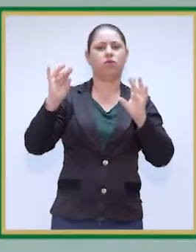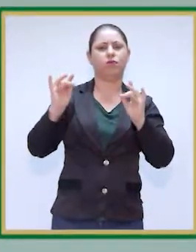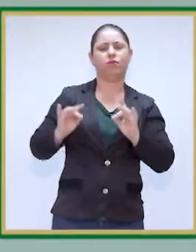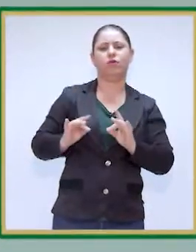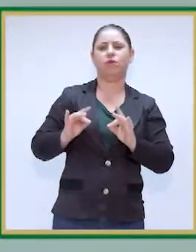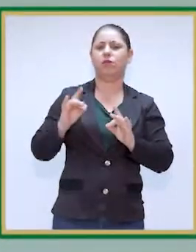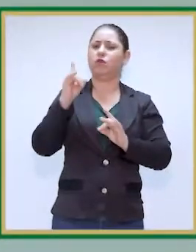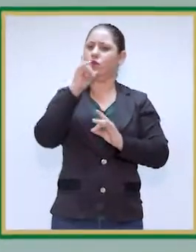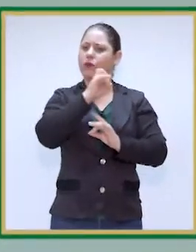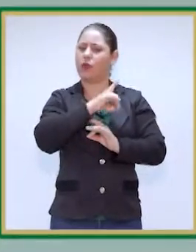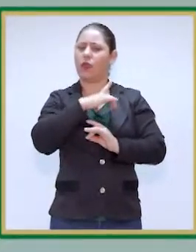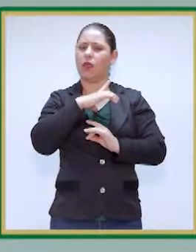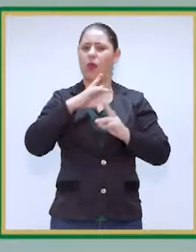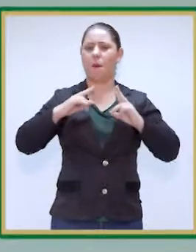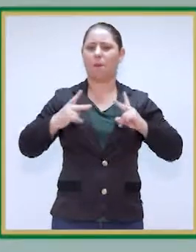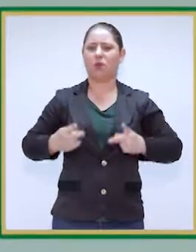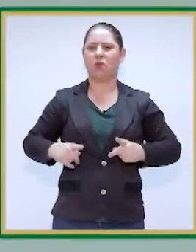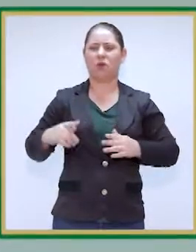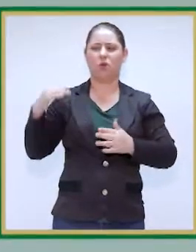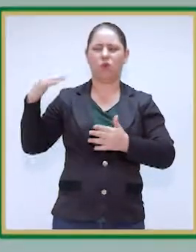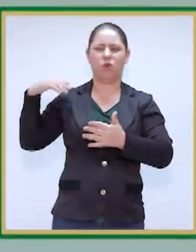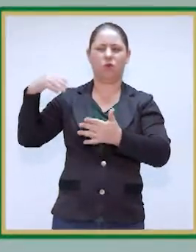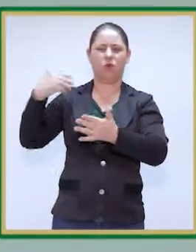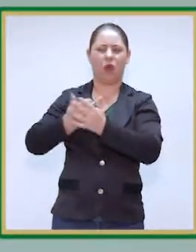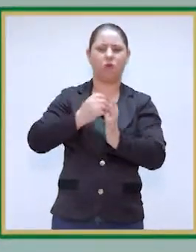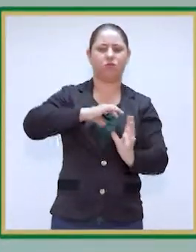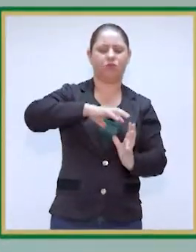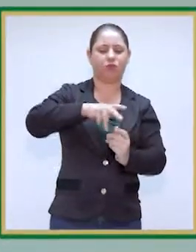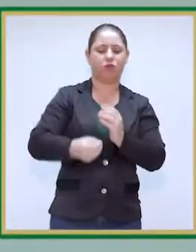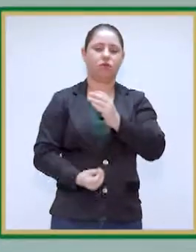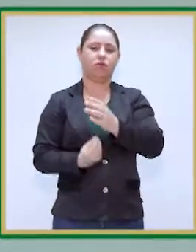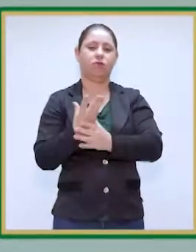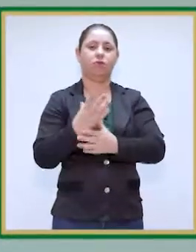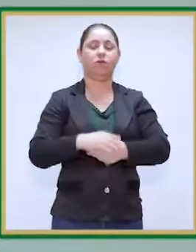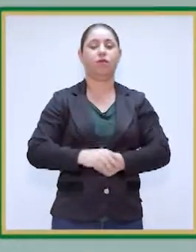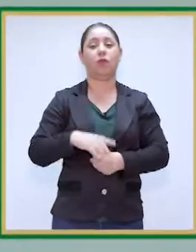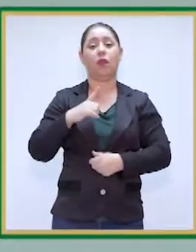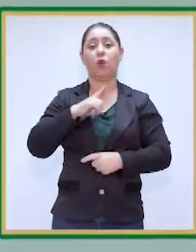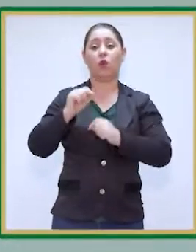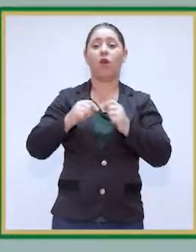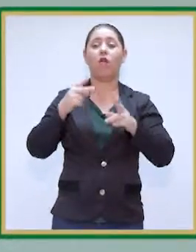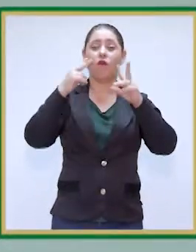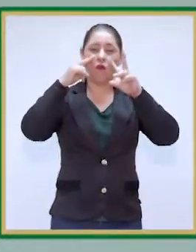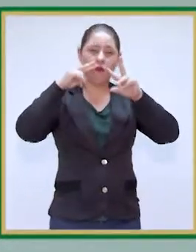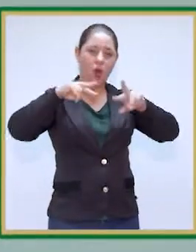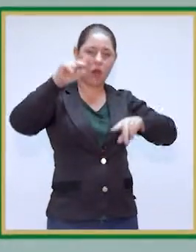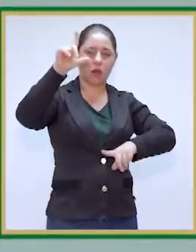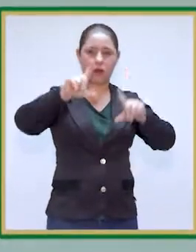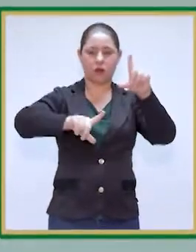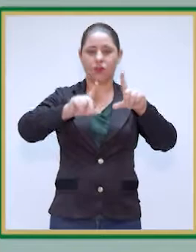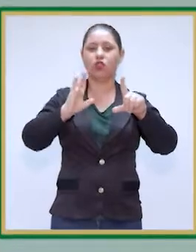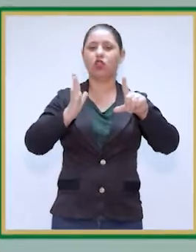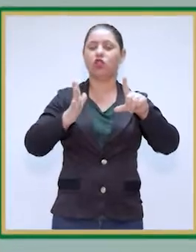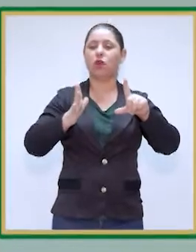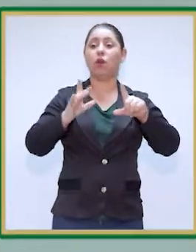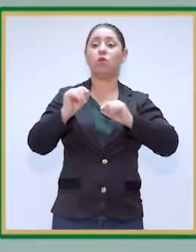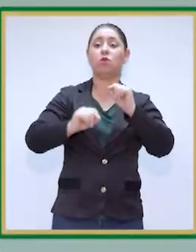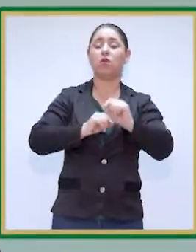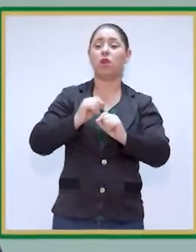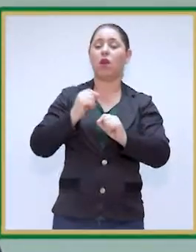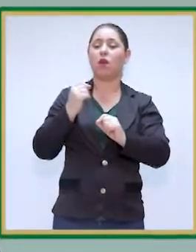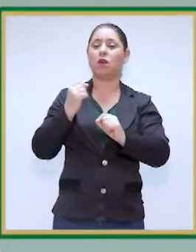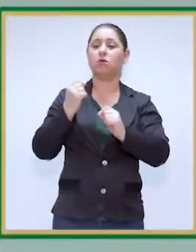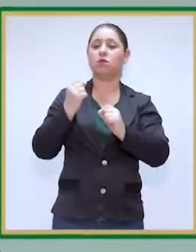a humanidade desde que é mundo, a gente tem esse hábito de ouvir uma matéria no jornal e já classificar aquilo como sendo uma